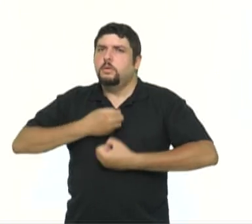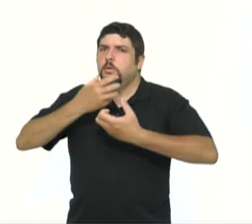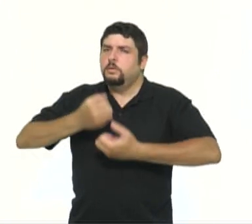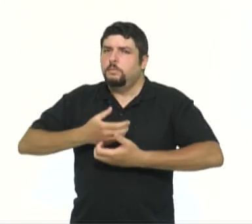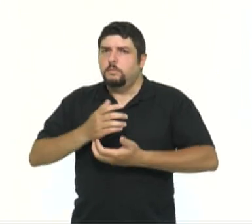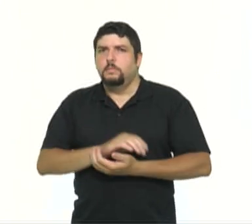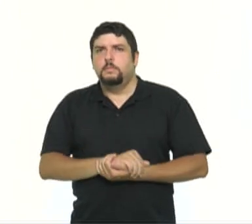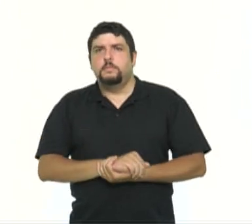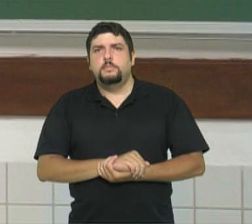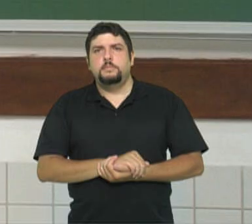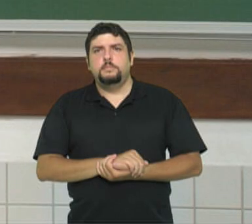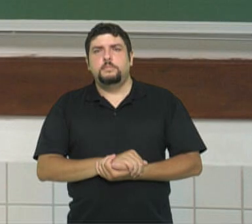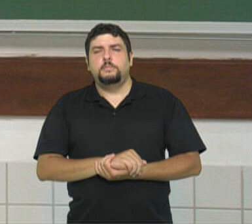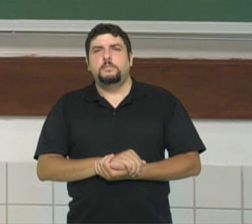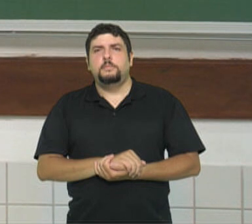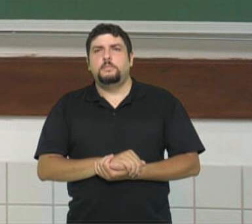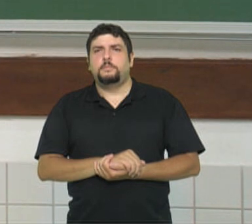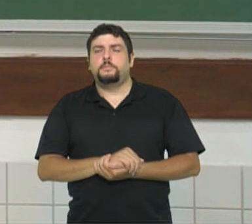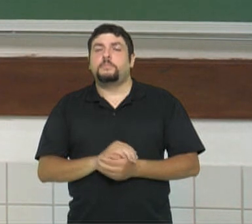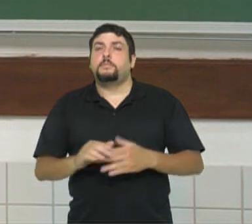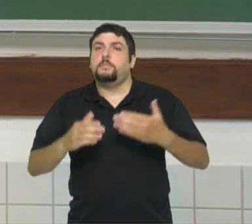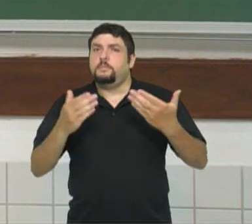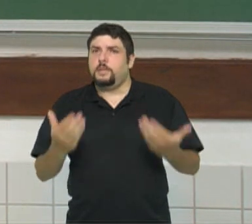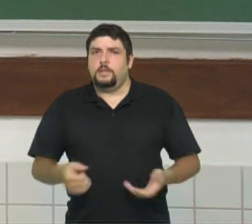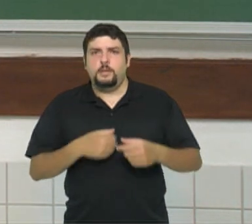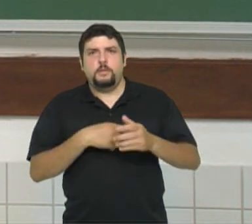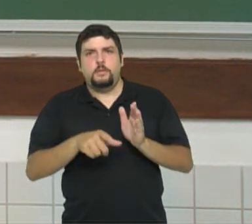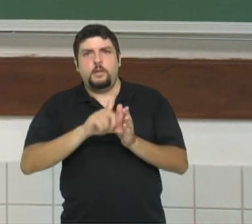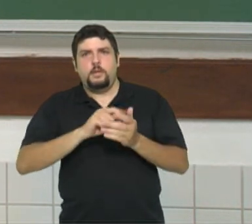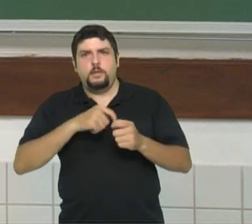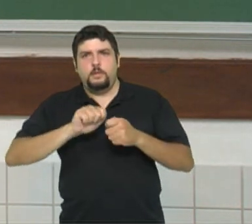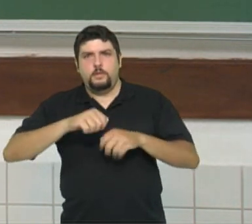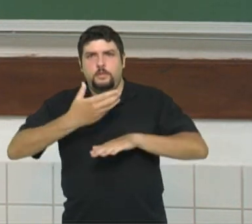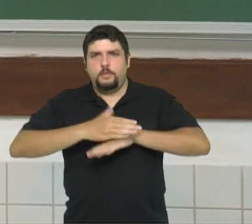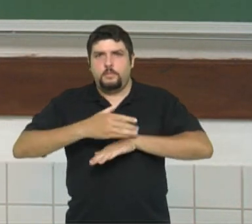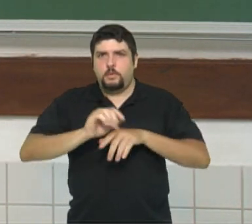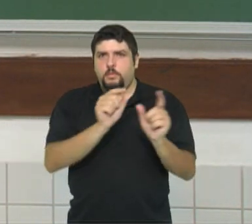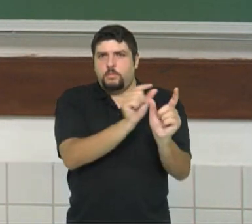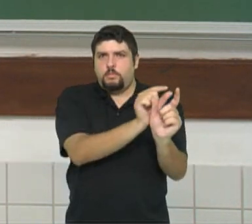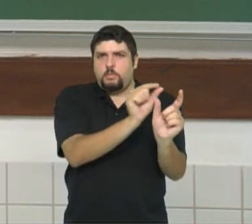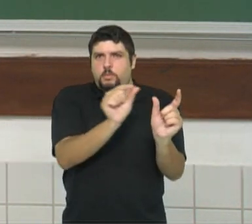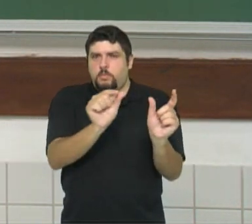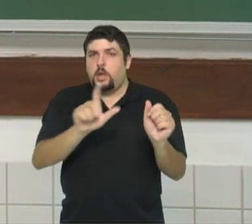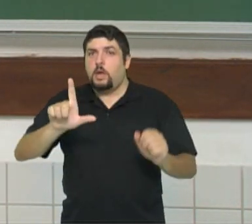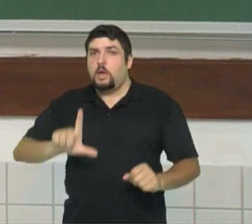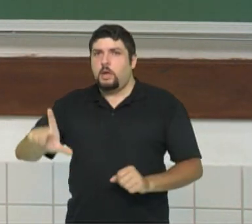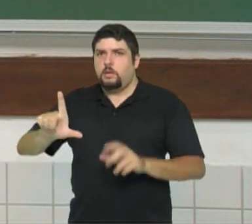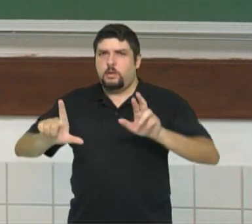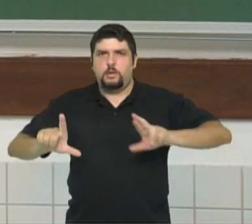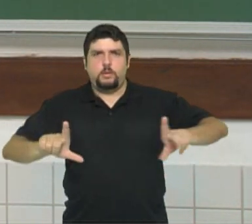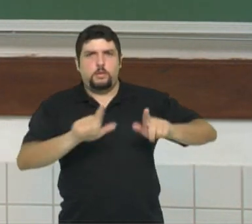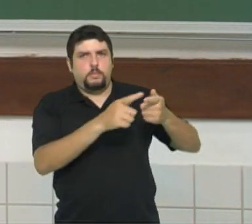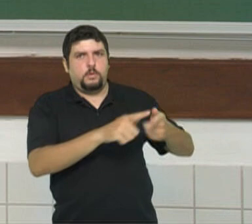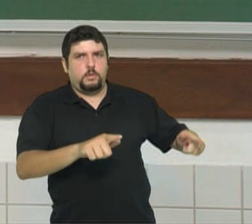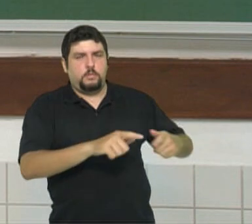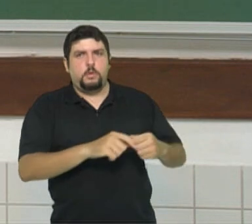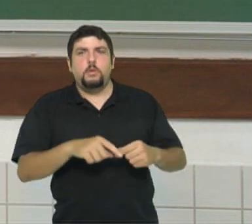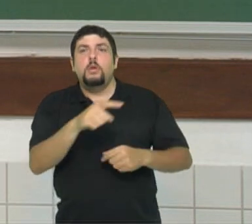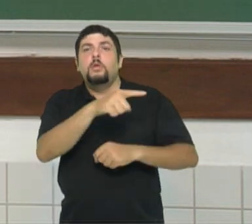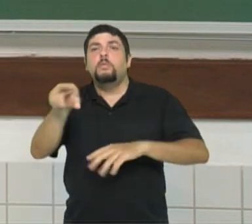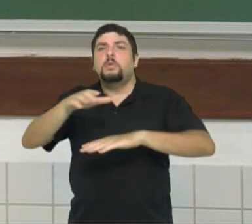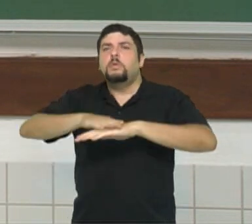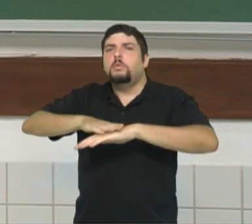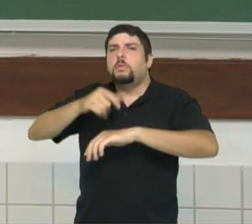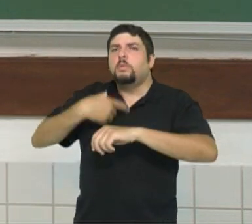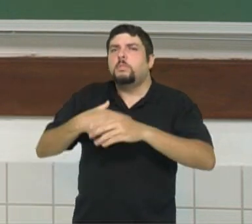Espanca? Então, essa separação de sílabas que eu fiz com vocês agora, a literária, tá? Não a gramatical. Vocês vão separar aqui